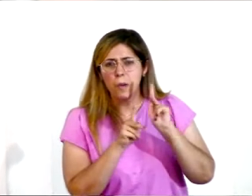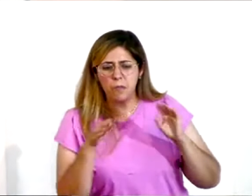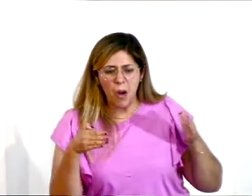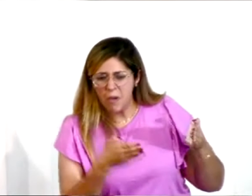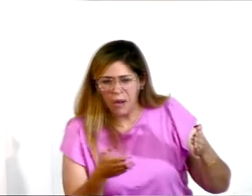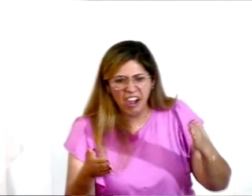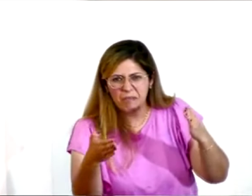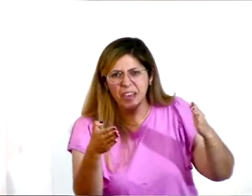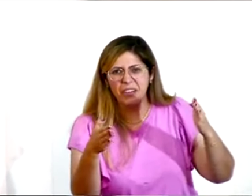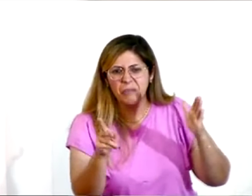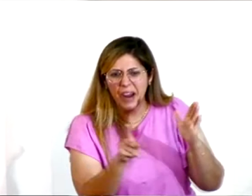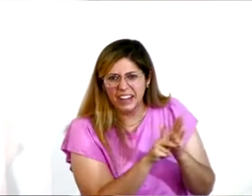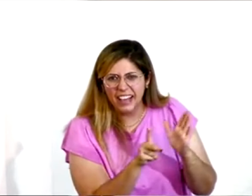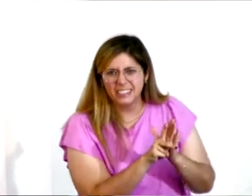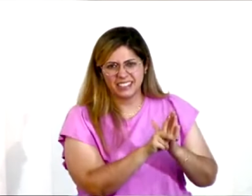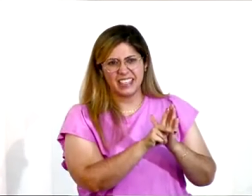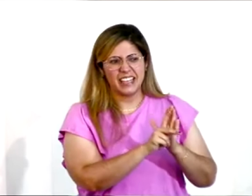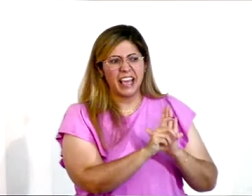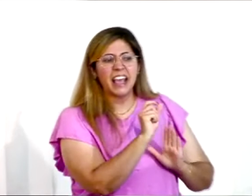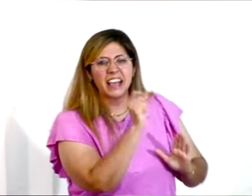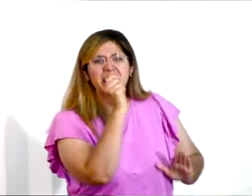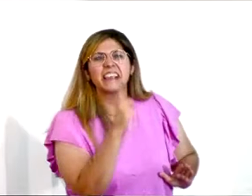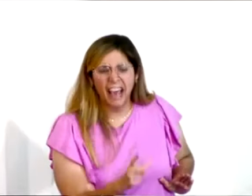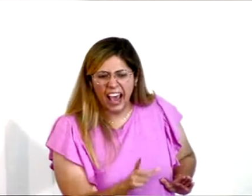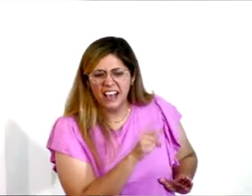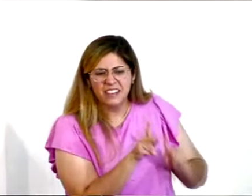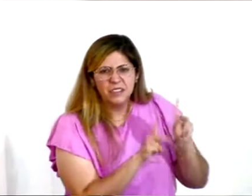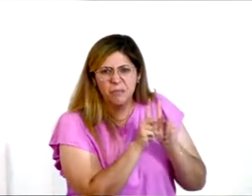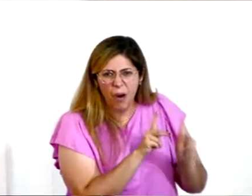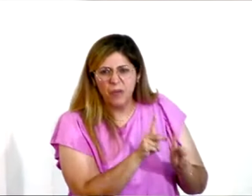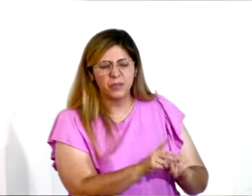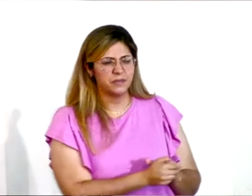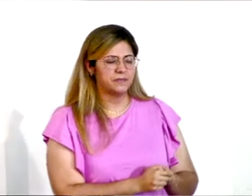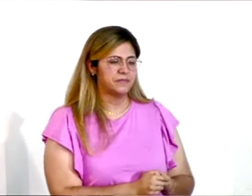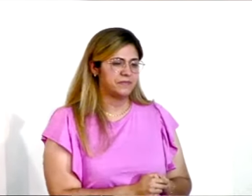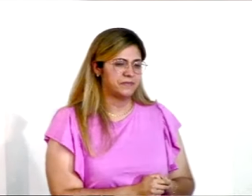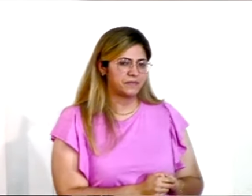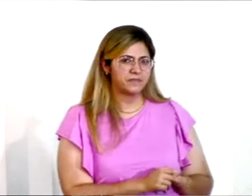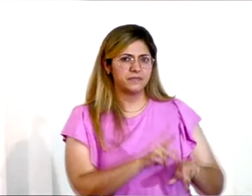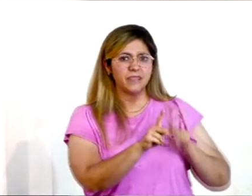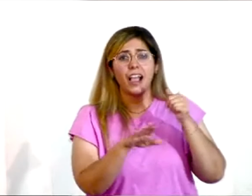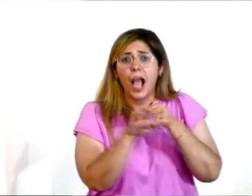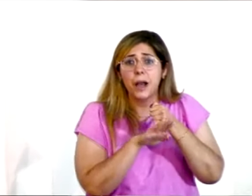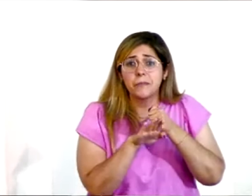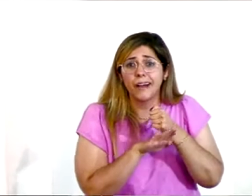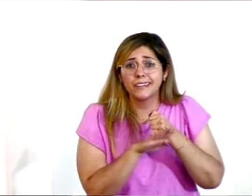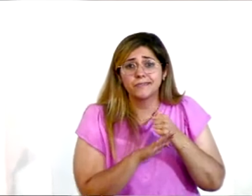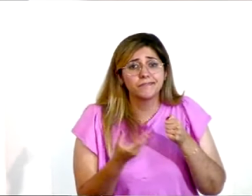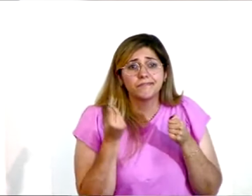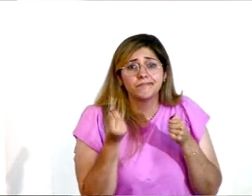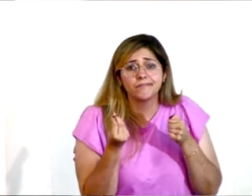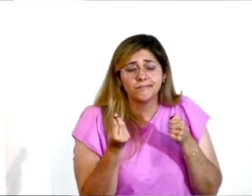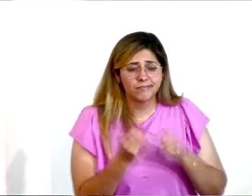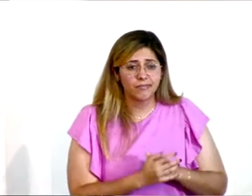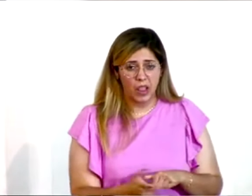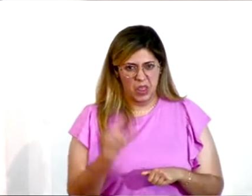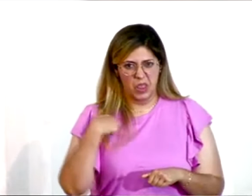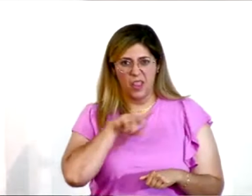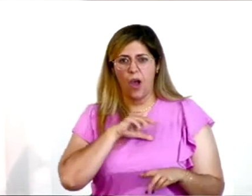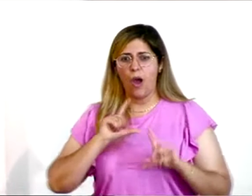são eles? Quem eles seguem? Qual é o seu fundamento teórico? Porque nós